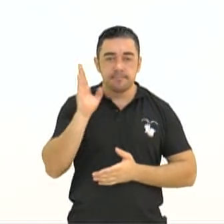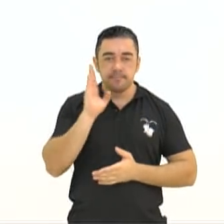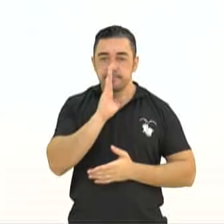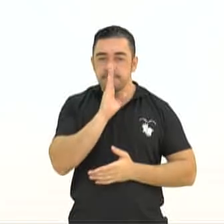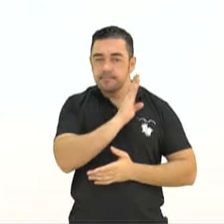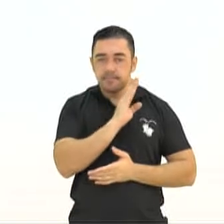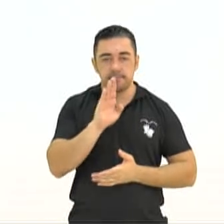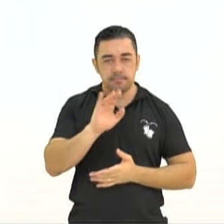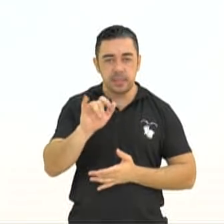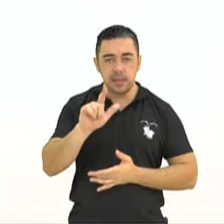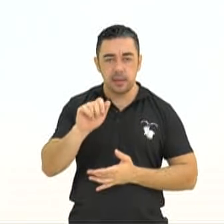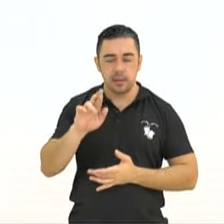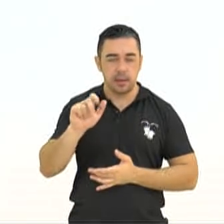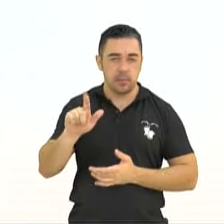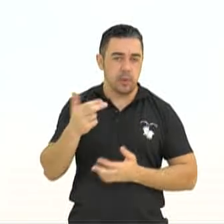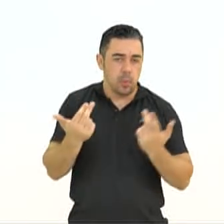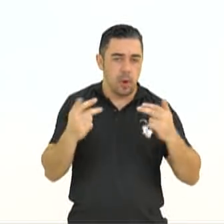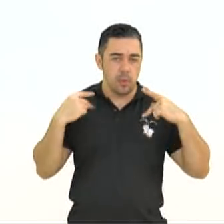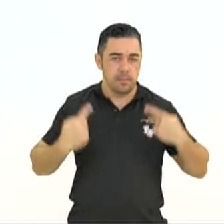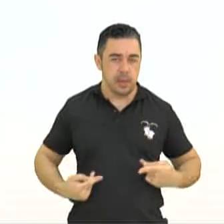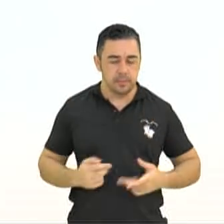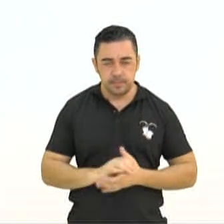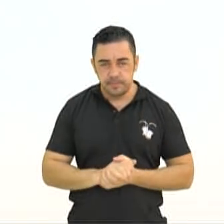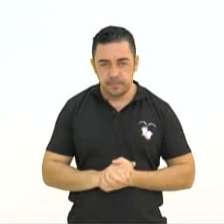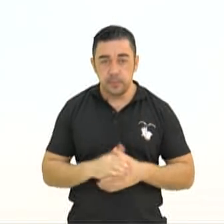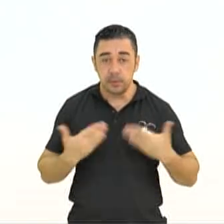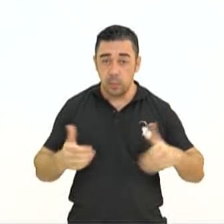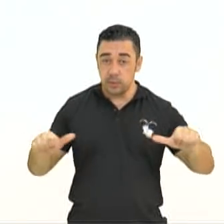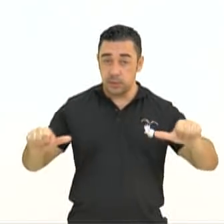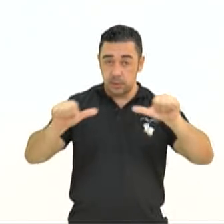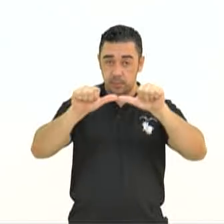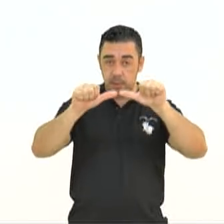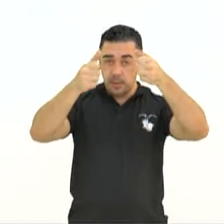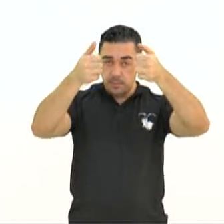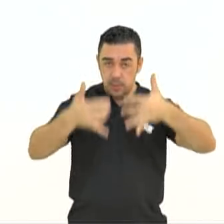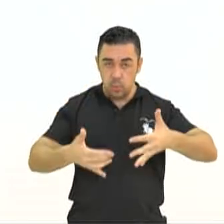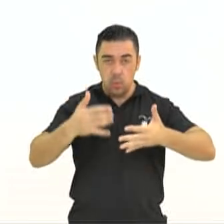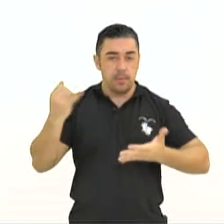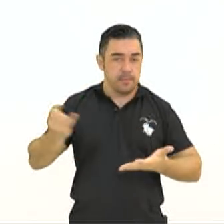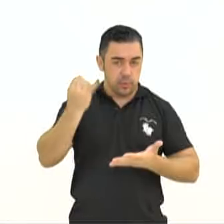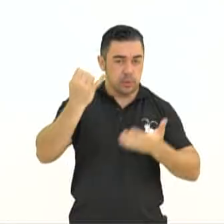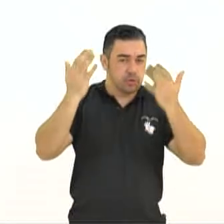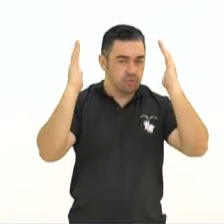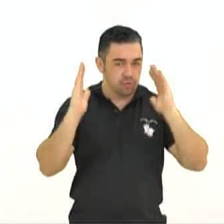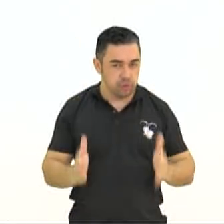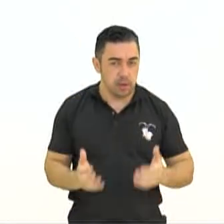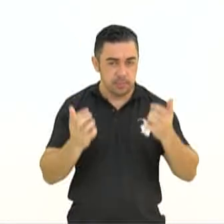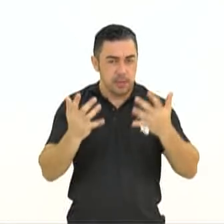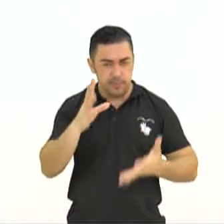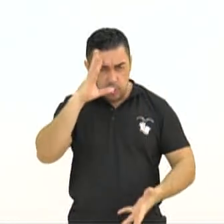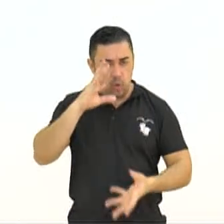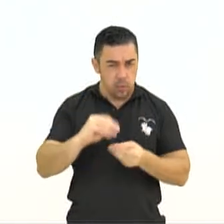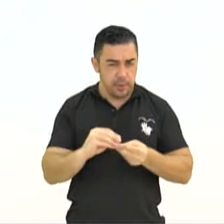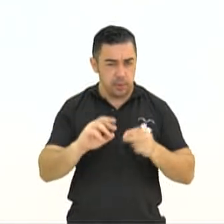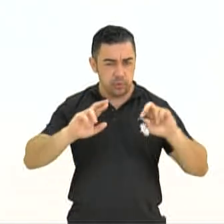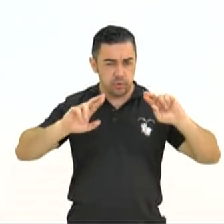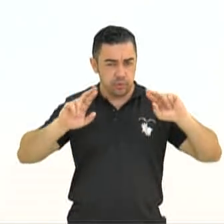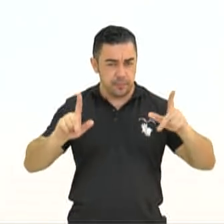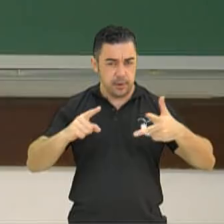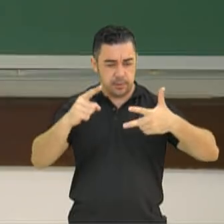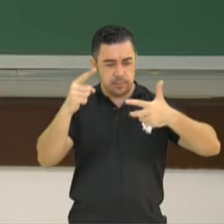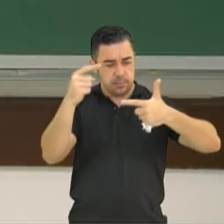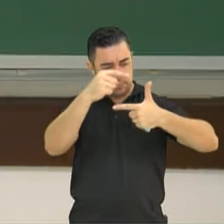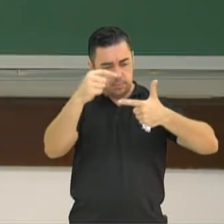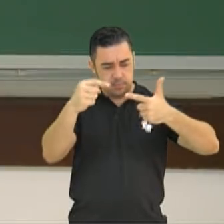também. Então, sobre simetria, a gente falou tudo de importante que tinha para falar, tá? Você conseguiu entender a diferença das três?